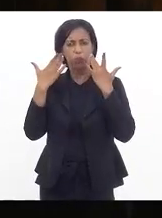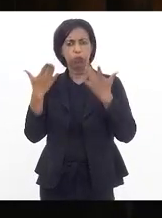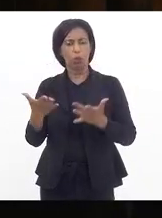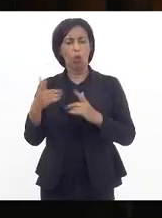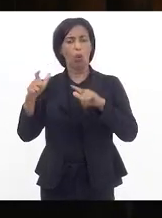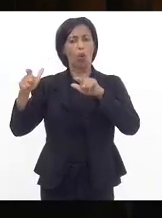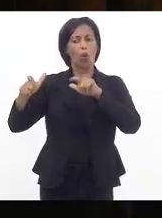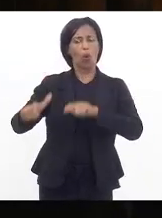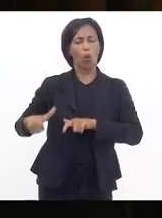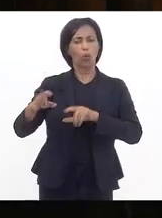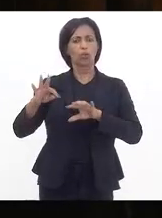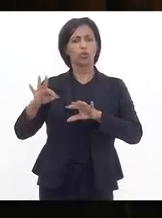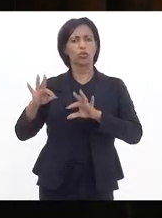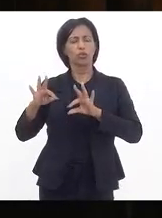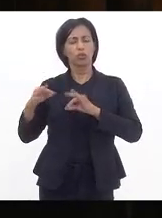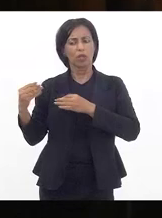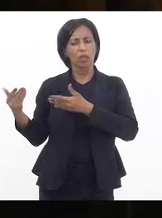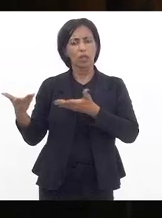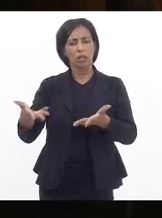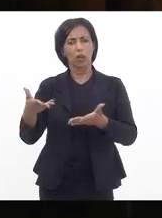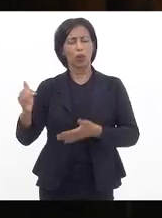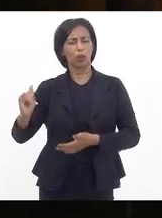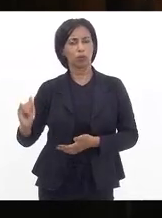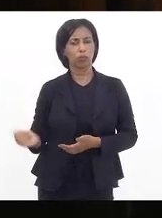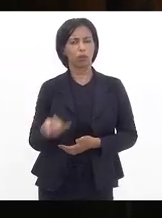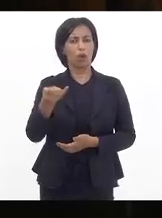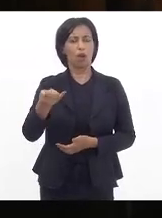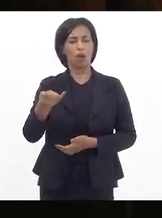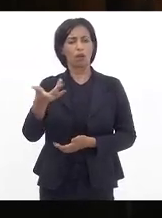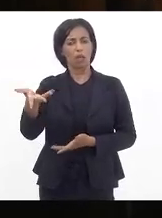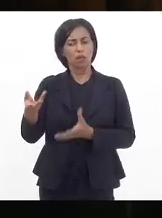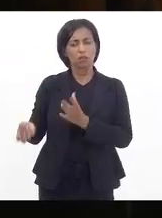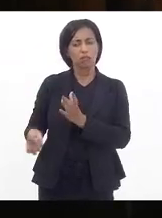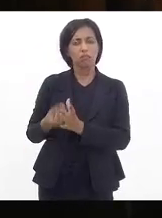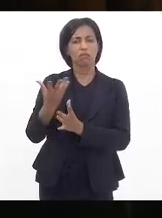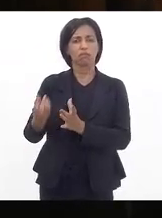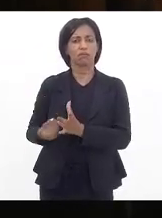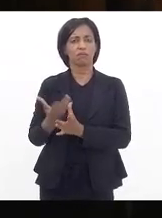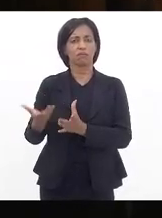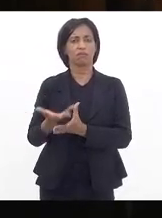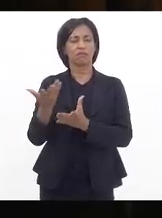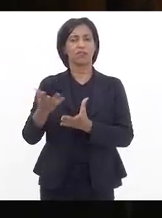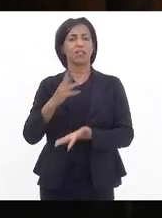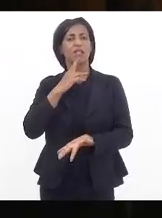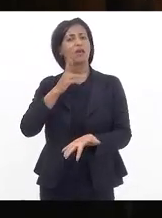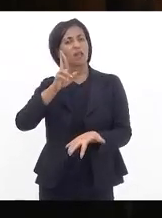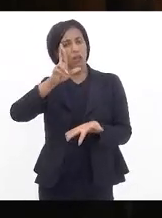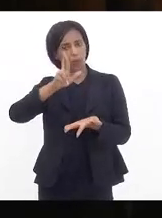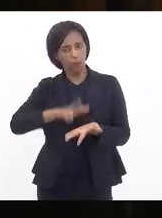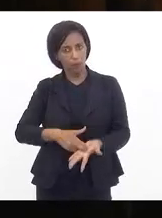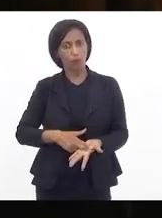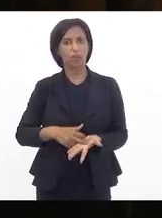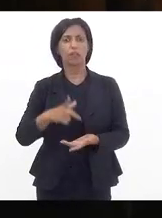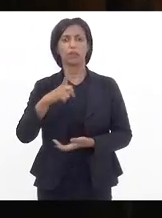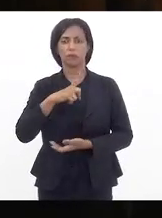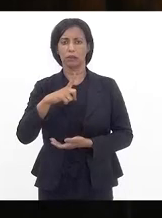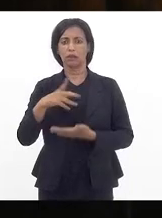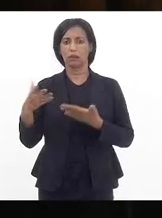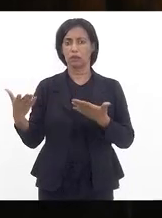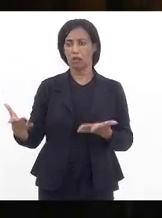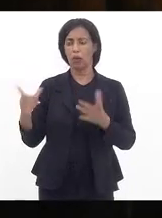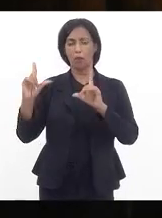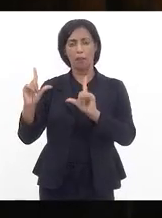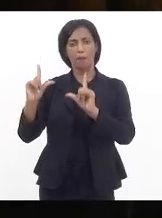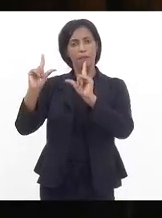onde tô se aproxime bilidade dessas iniciativas serem reconhecidas e terem